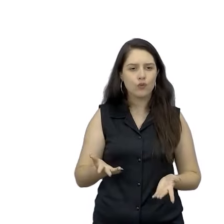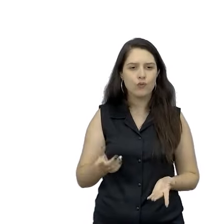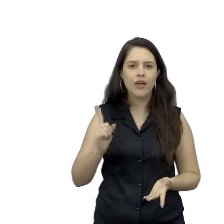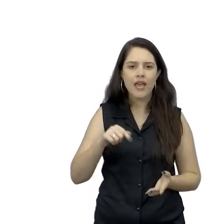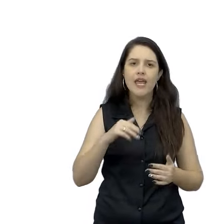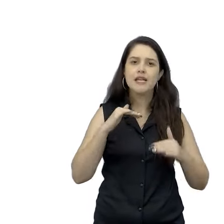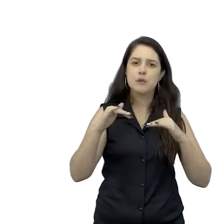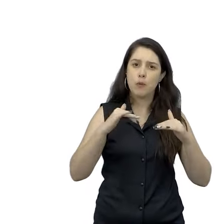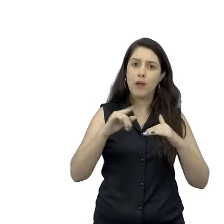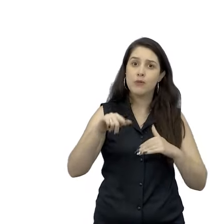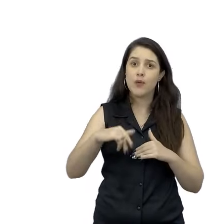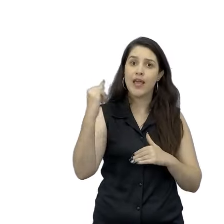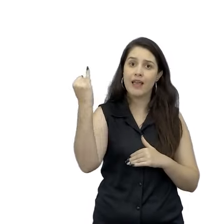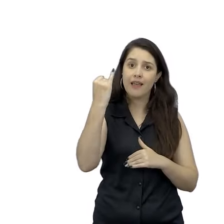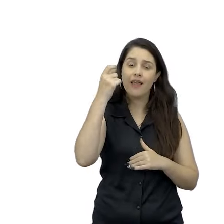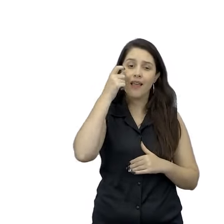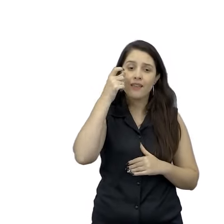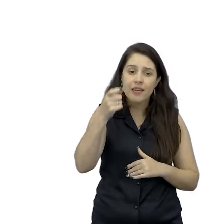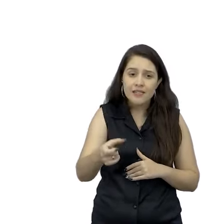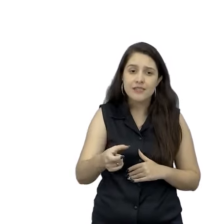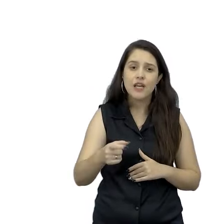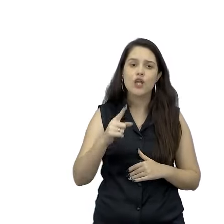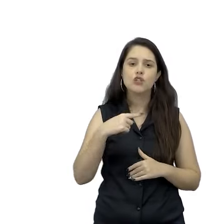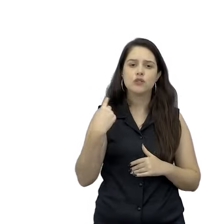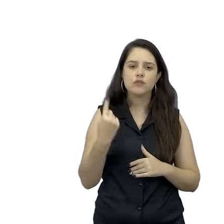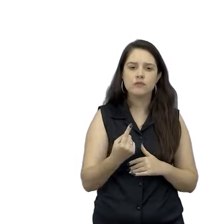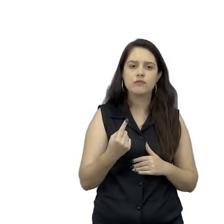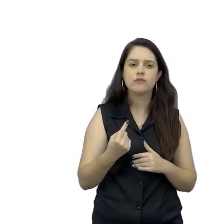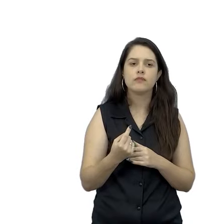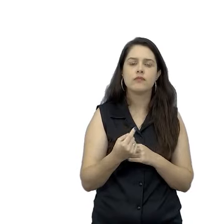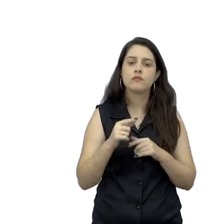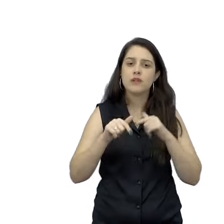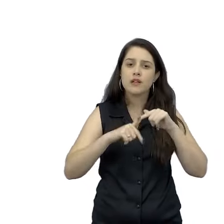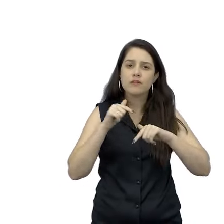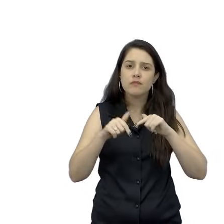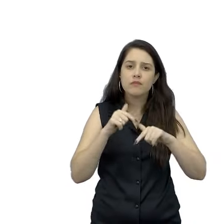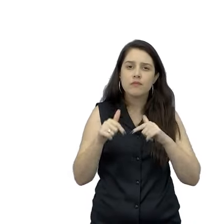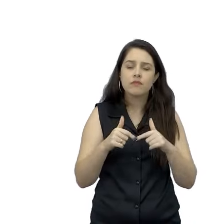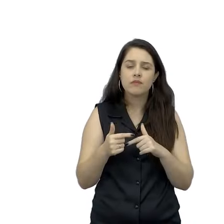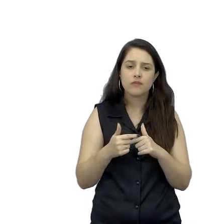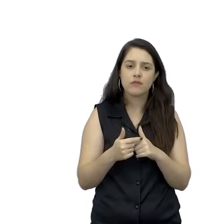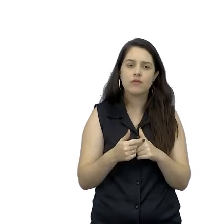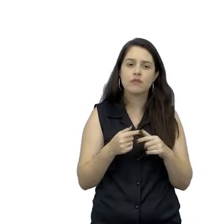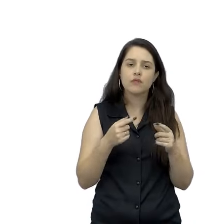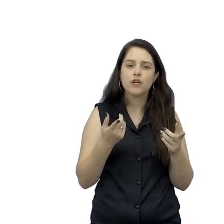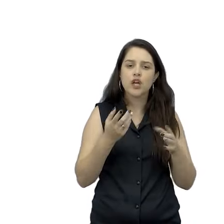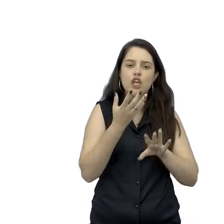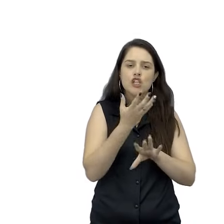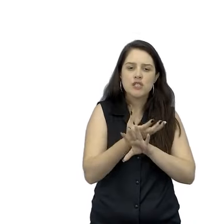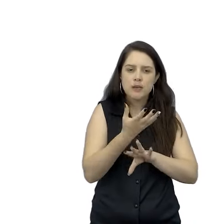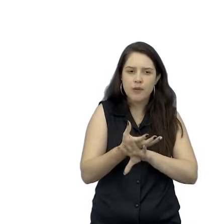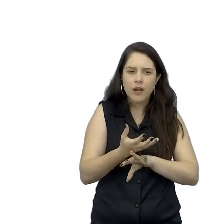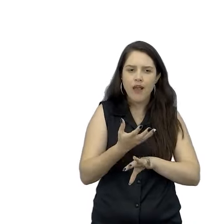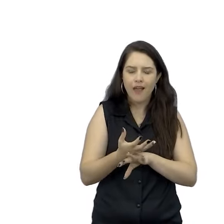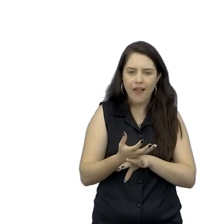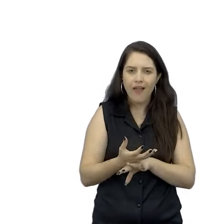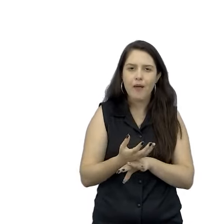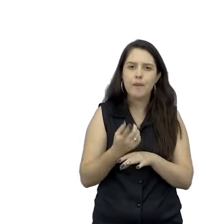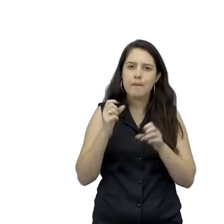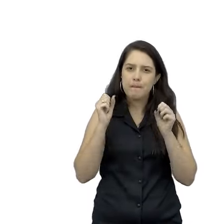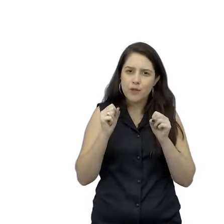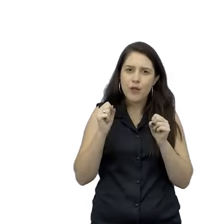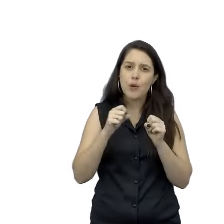muito interessante que o nosso caderninho ele propõe de você trabalhar de maneira interdisciplinar ou mesmo transversal, porque